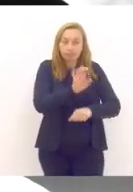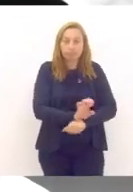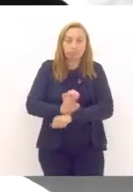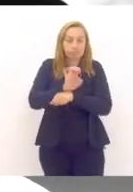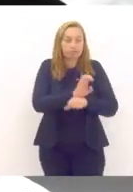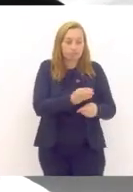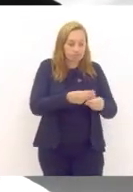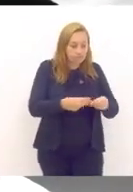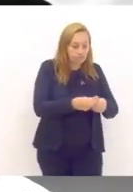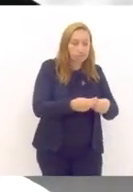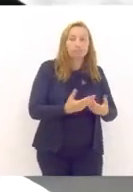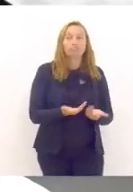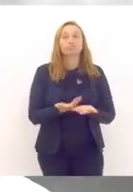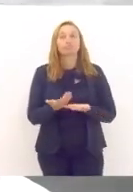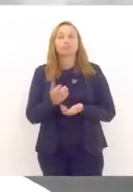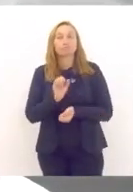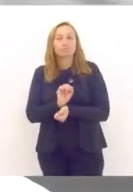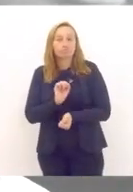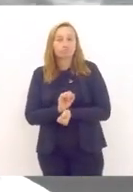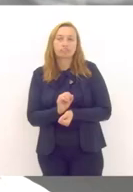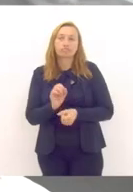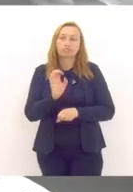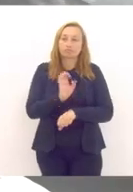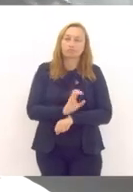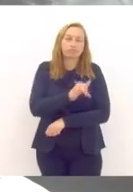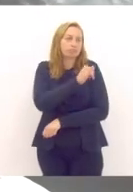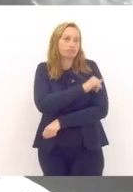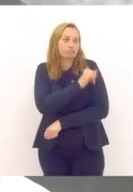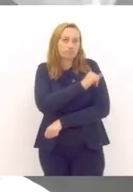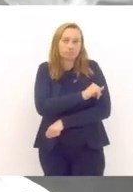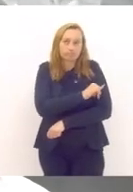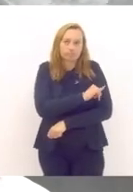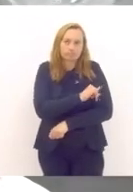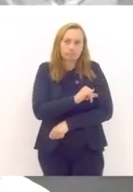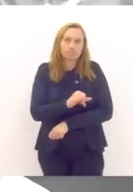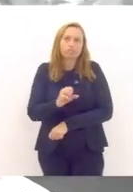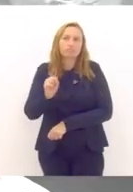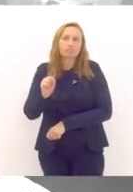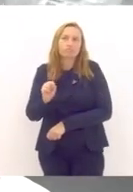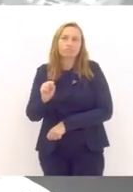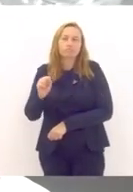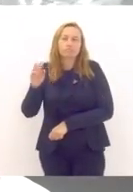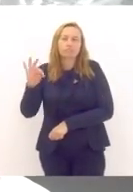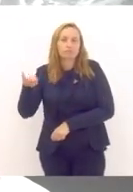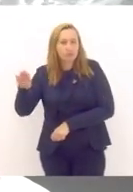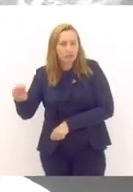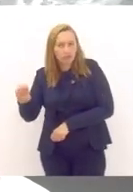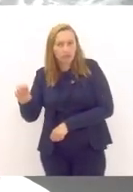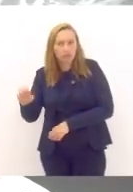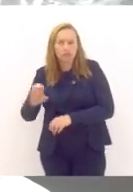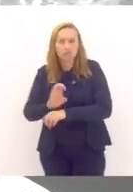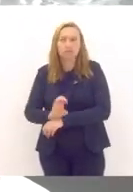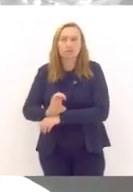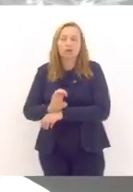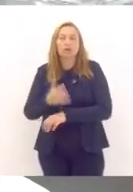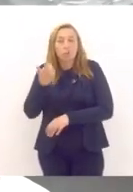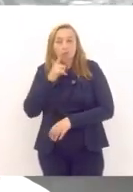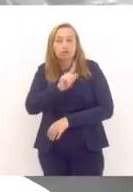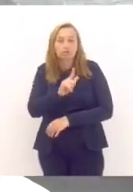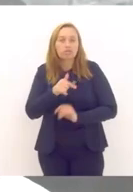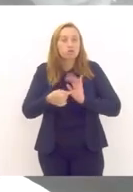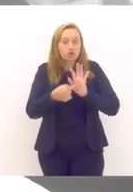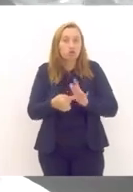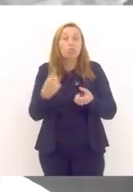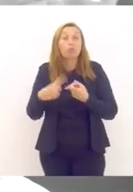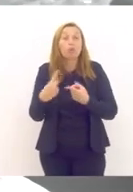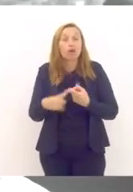Eu espero que o Estado do Rio de Janeiro e o Estado do Sudeste, né, consigam mostrar isso,